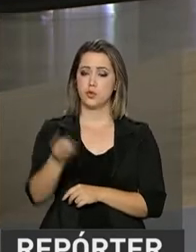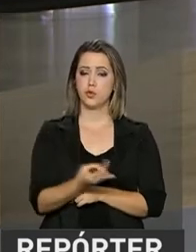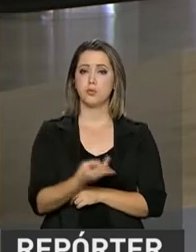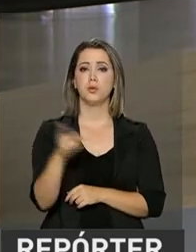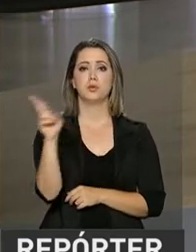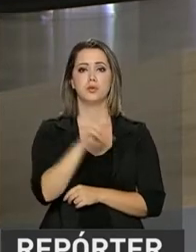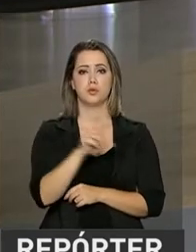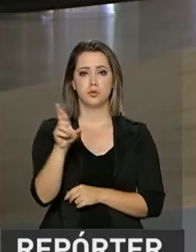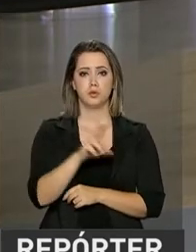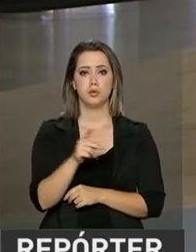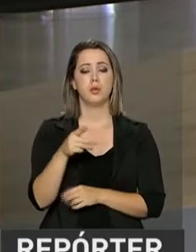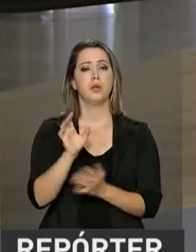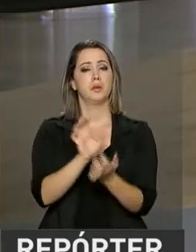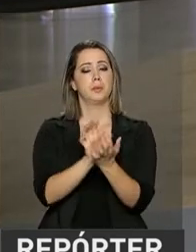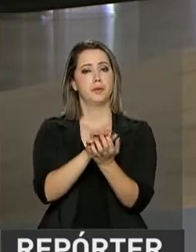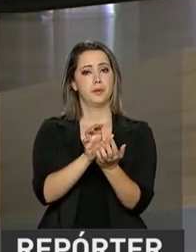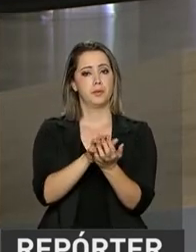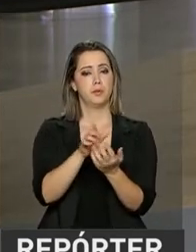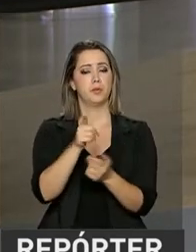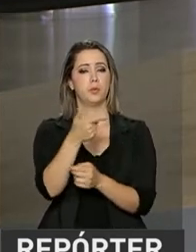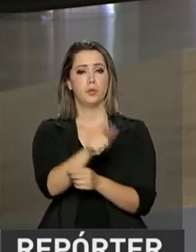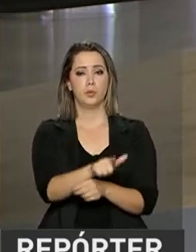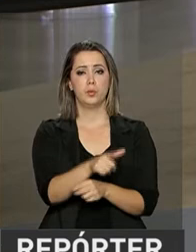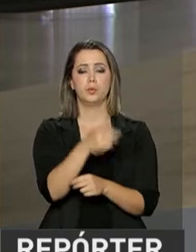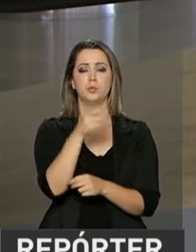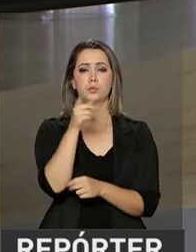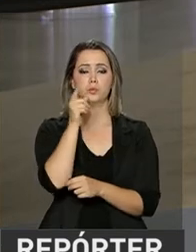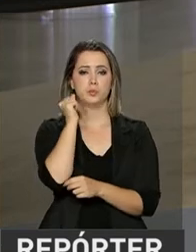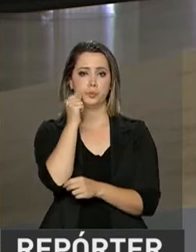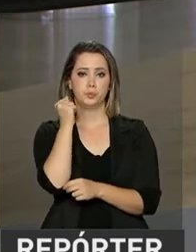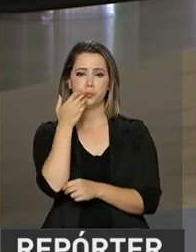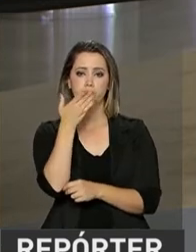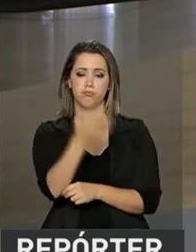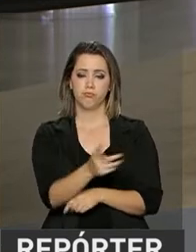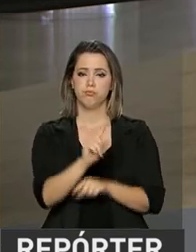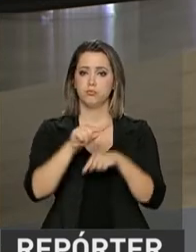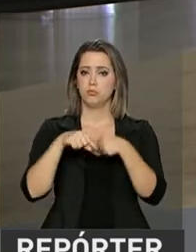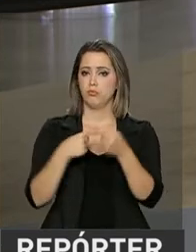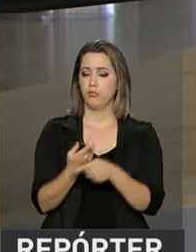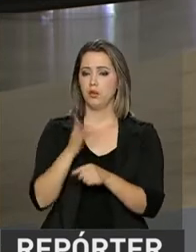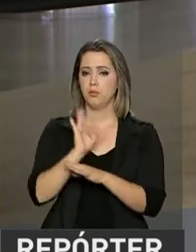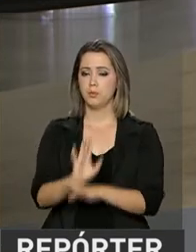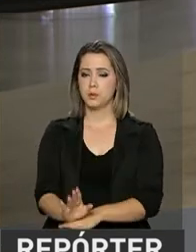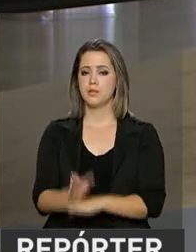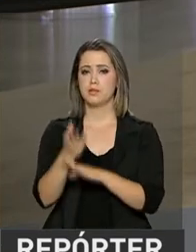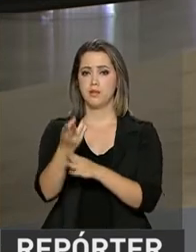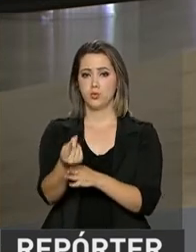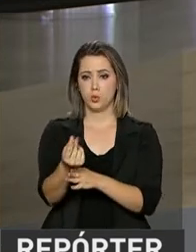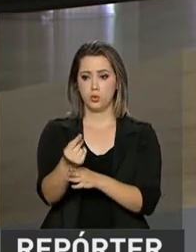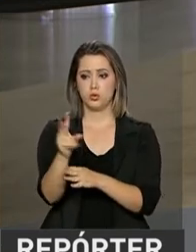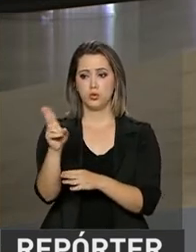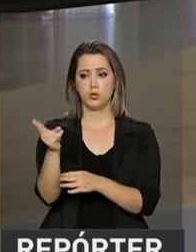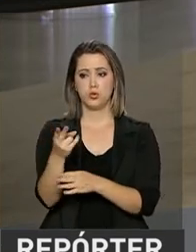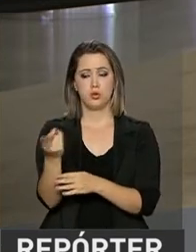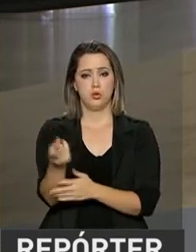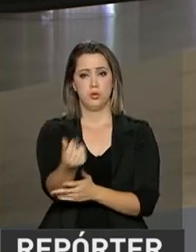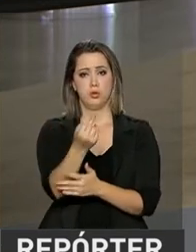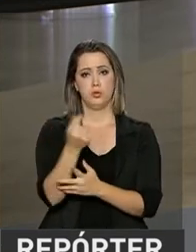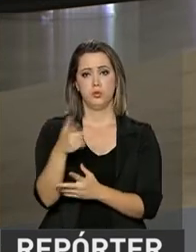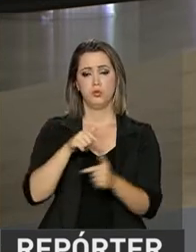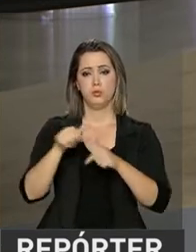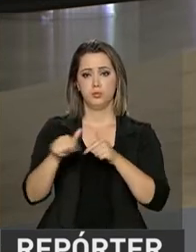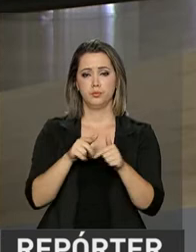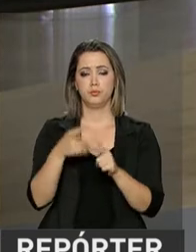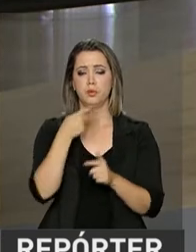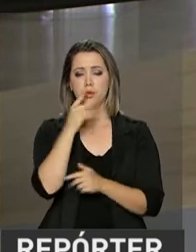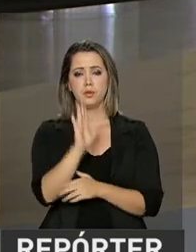para pernambuco eo restante para alagoas o próximo passo depois dessa ajuda humanitária imediata dessas ações que